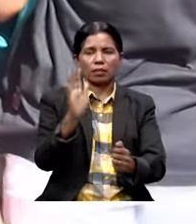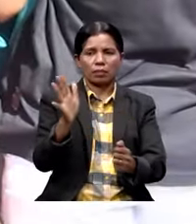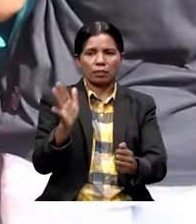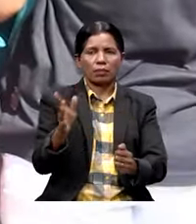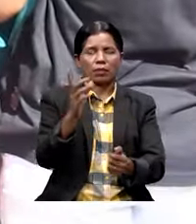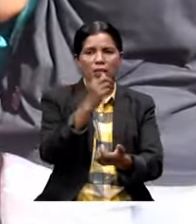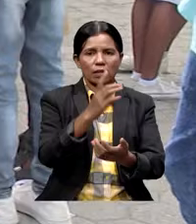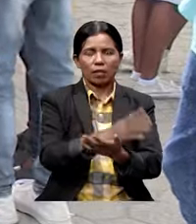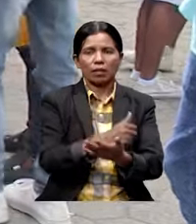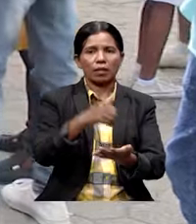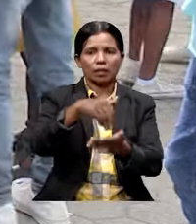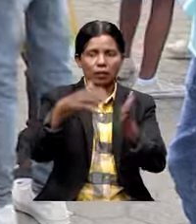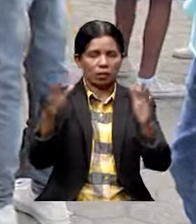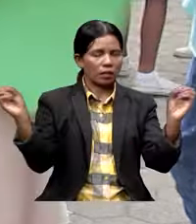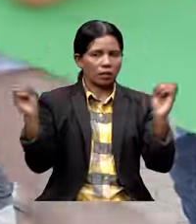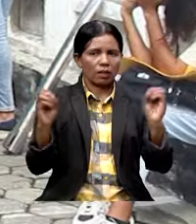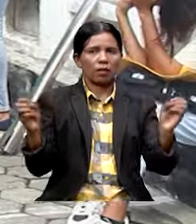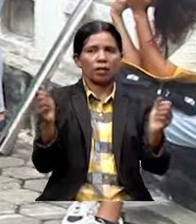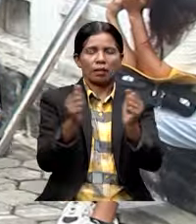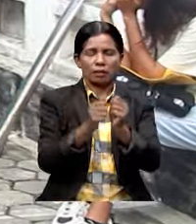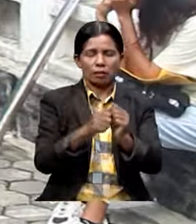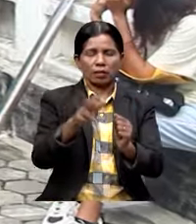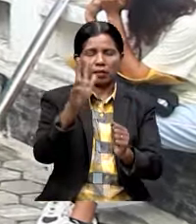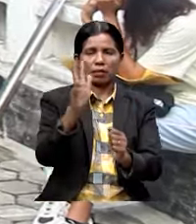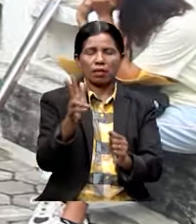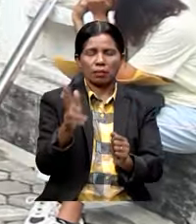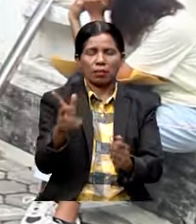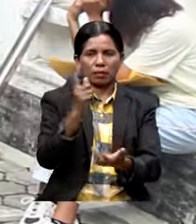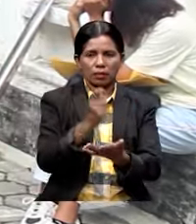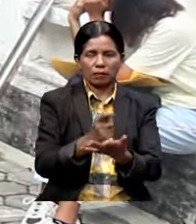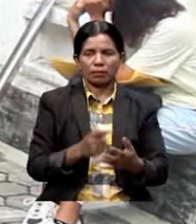ativo, no estudante Sira Nebela ativo basic rihun tolo nulo. Lamberto da Silva, GMN.